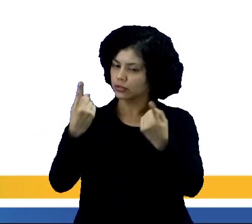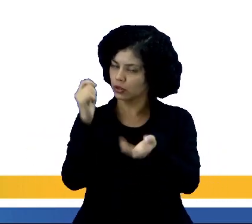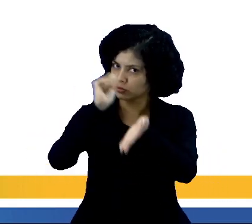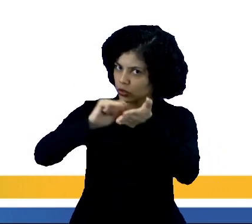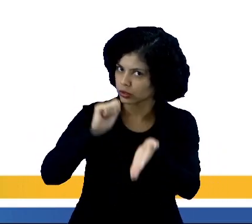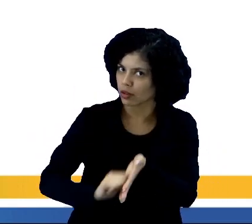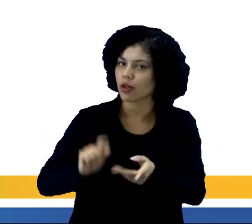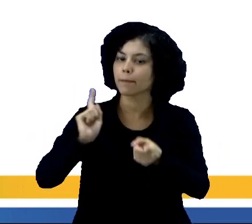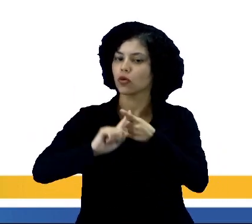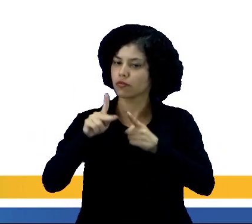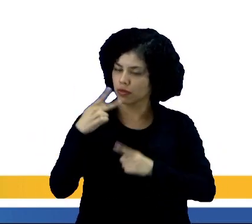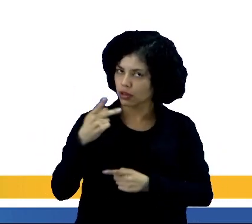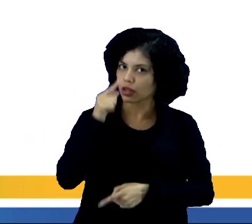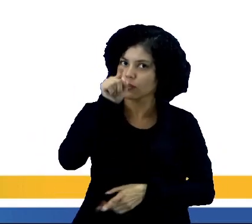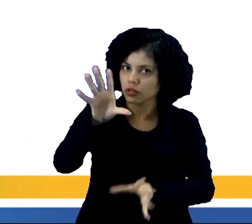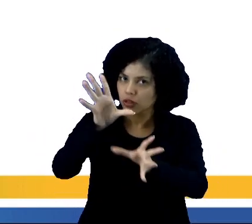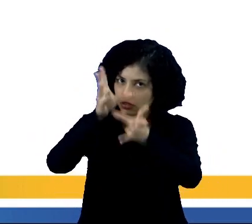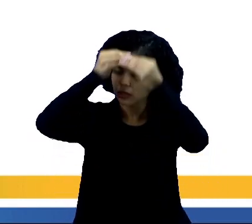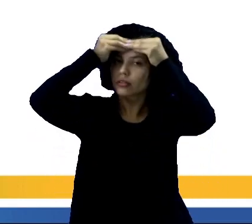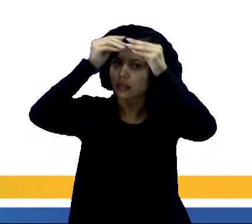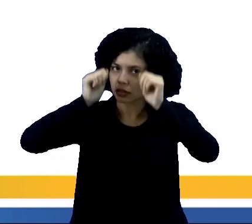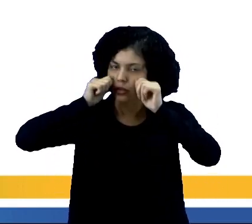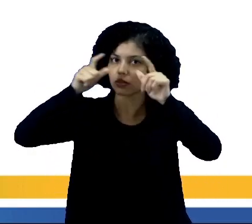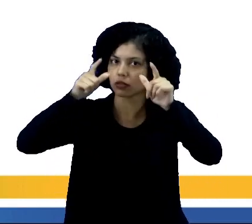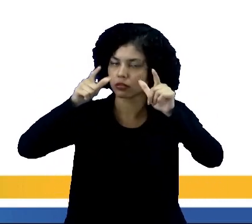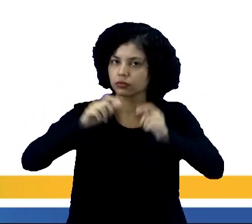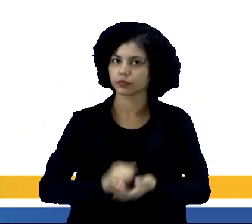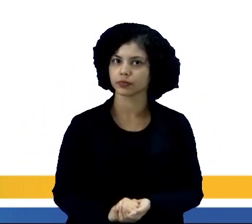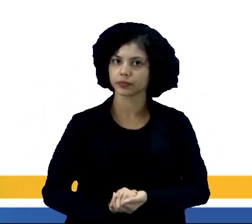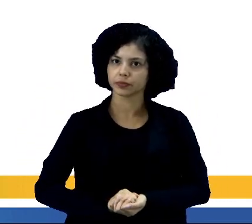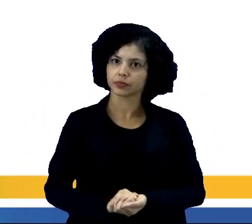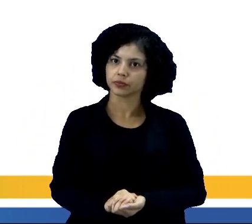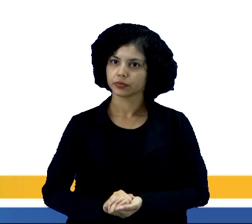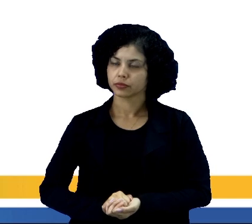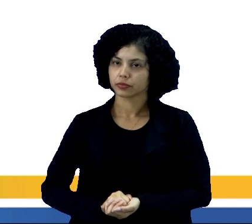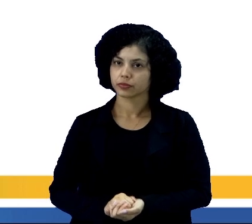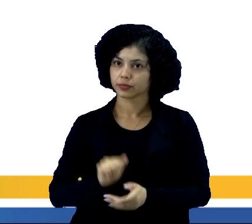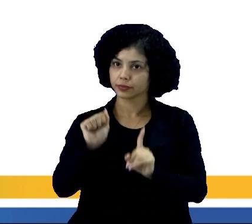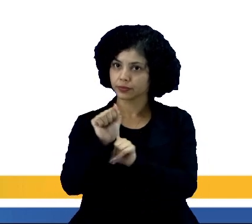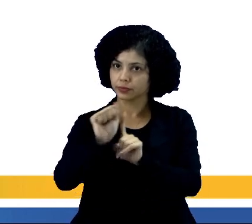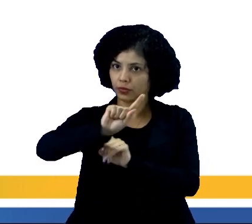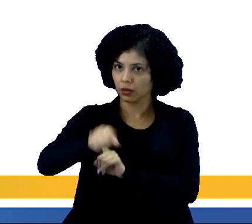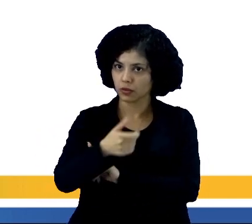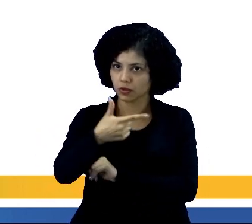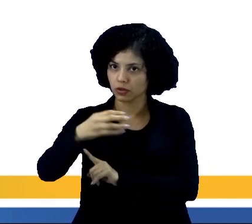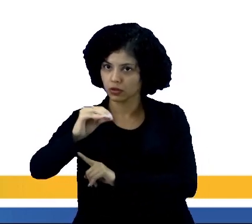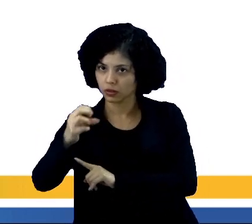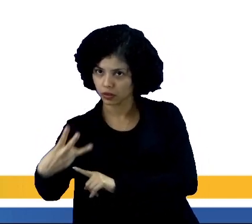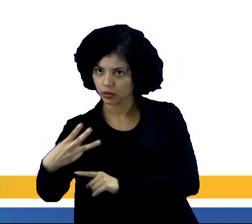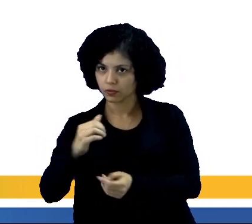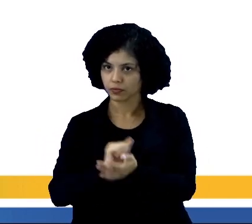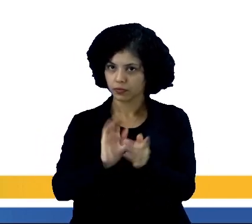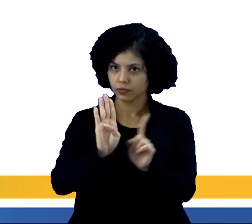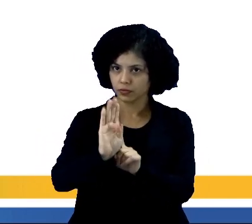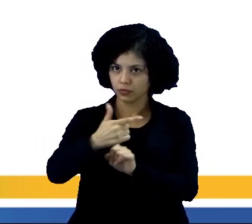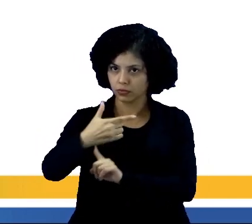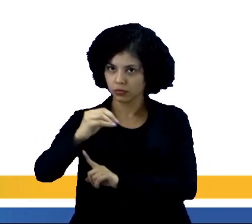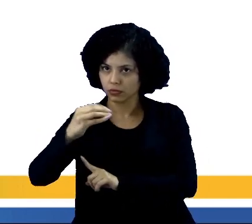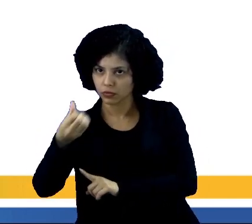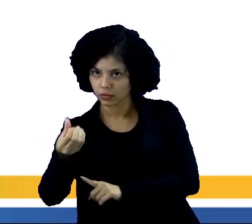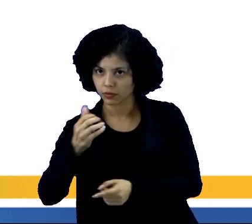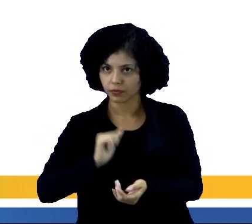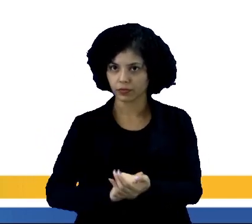nos slides porque eu falei e eu quero que vocês tenham prestado atenção. Então vamos lá. Alternativa A, 1.203 ossos. Alternativa